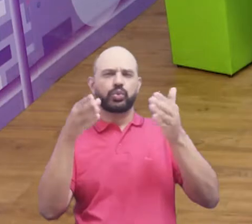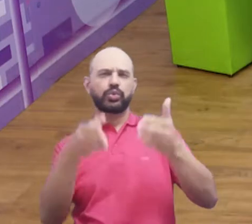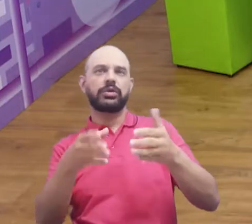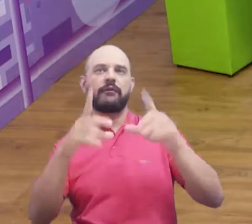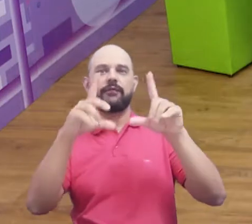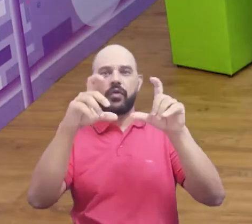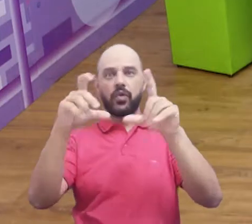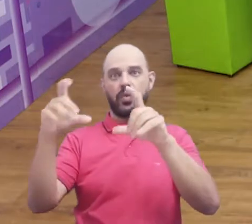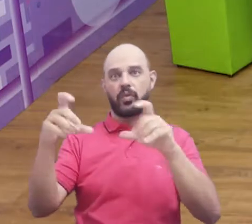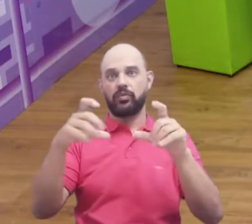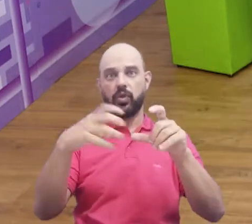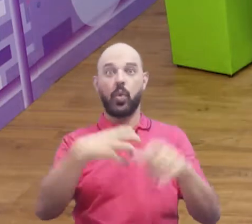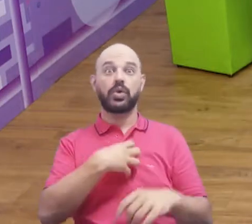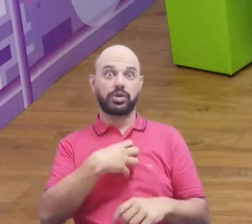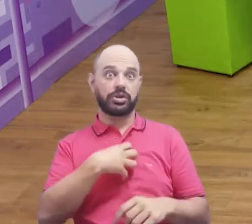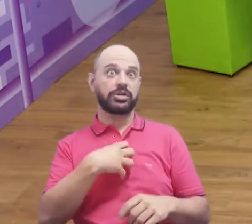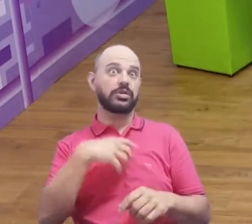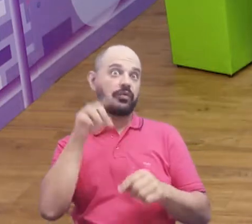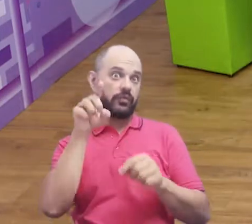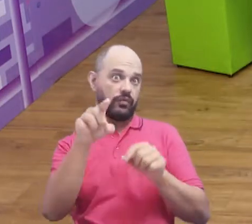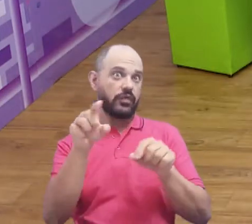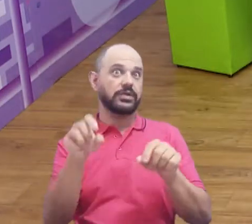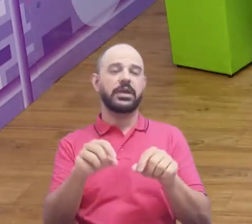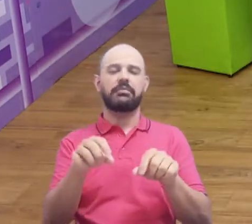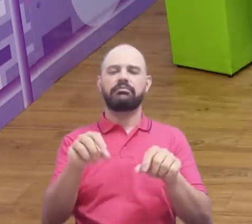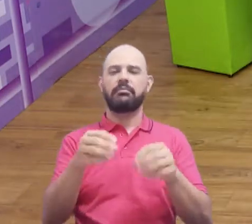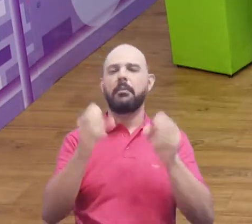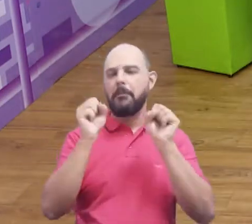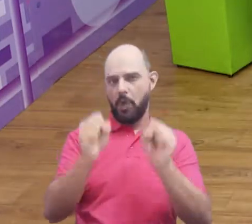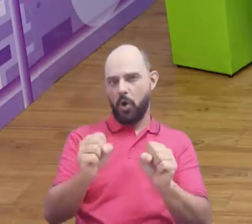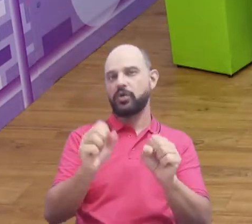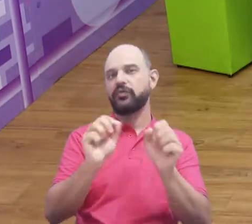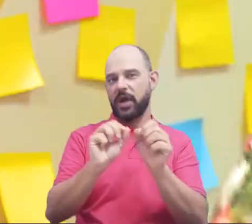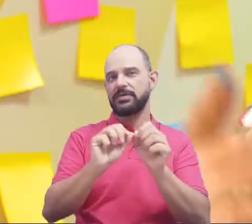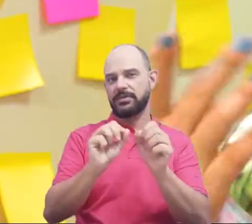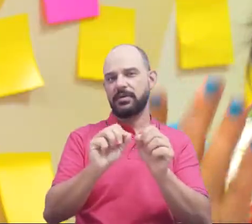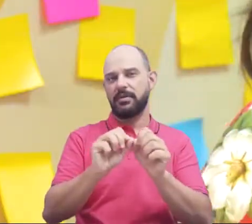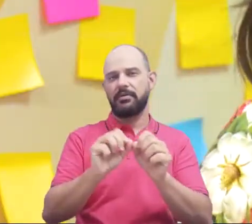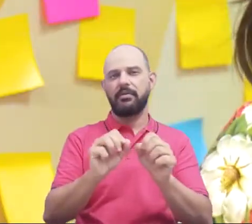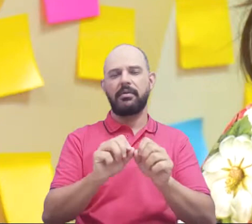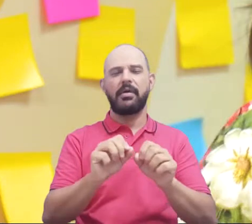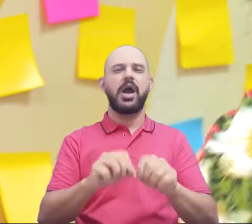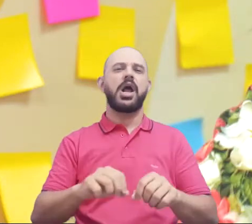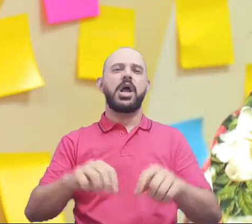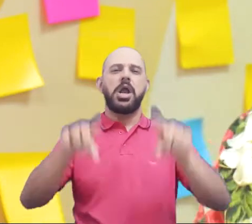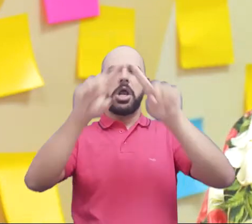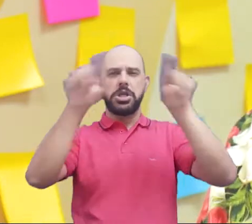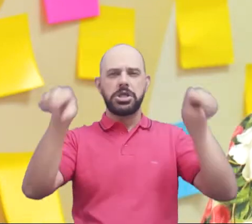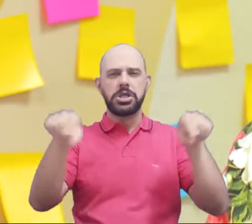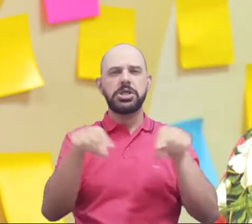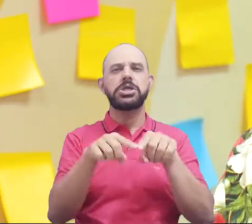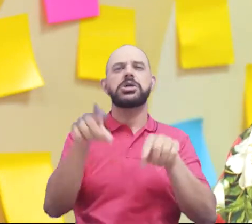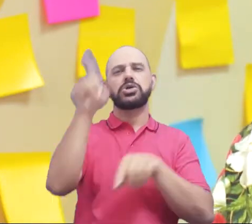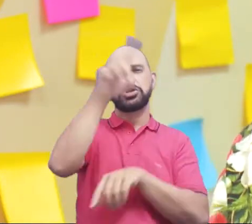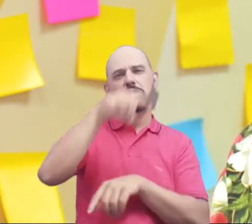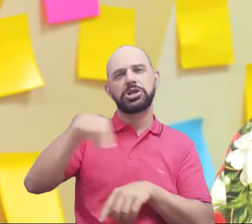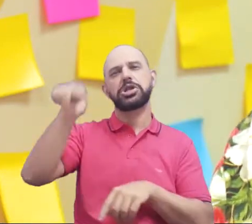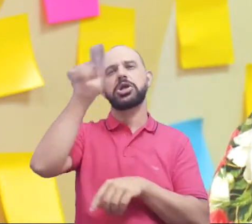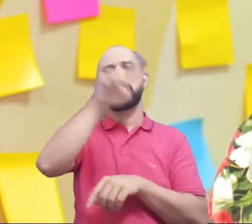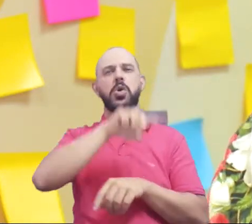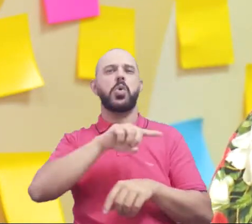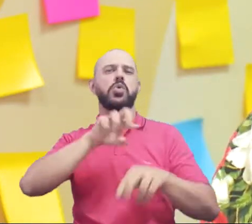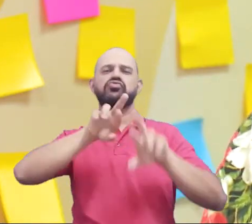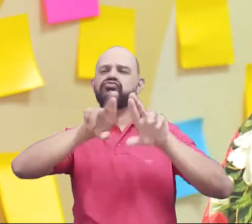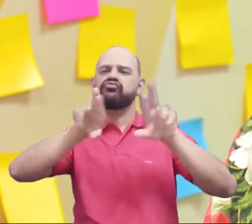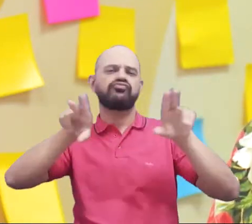composição fotográfica é uma das maneiras de compor a sua imagem. Retângulos, triângulos, círculos e